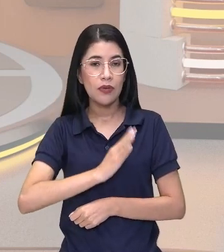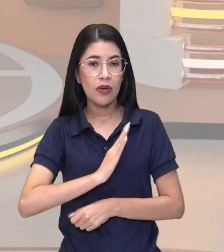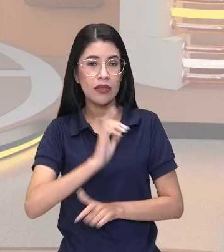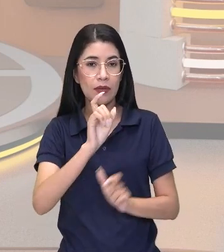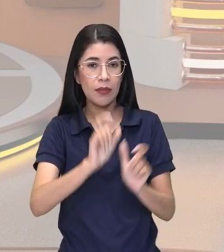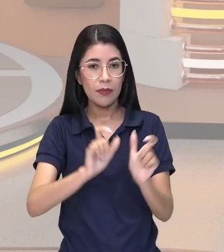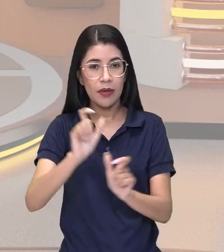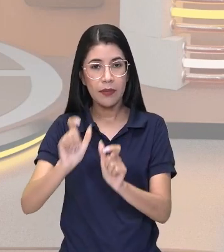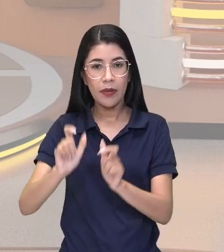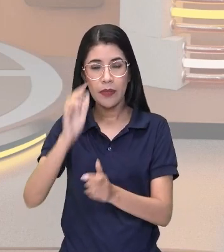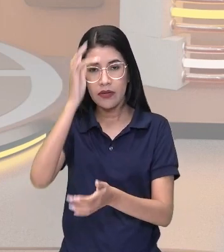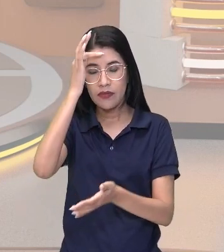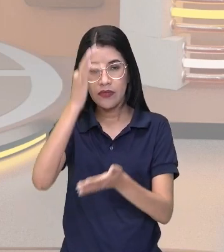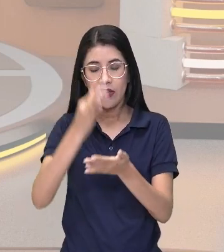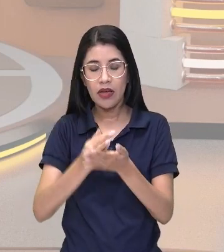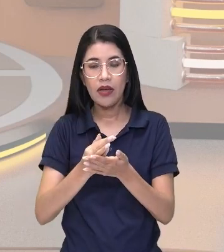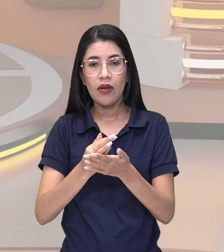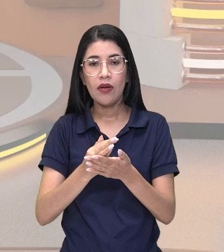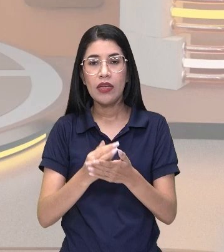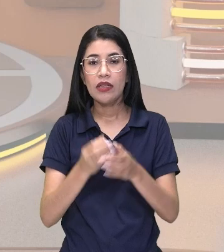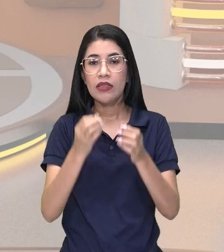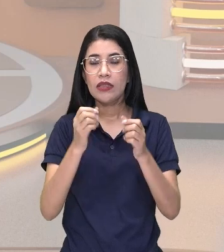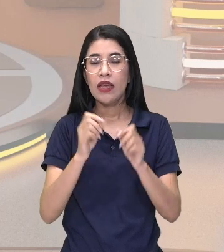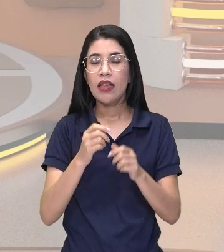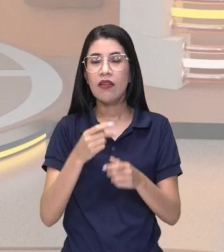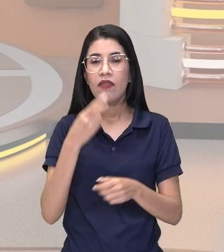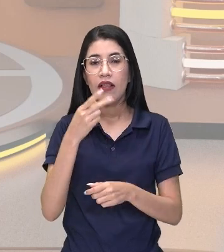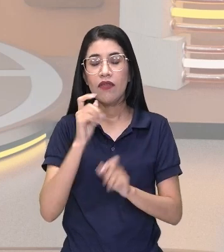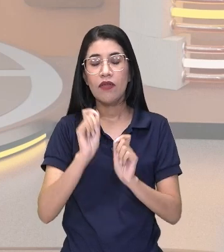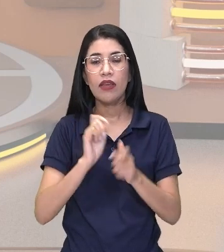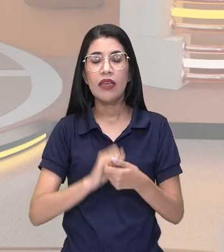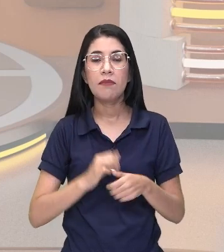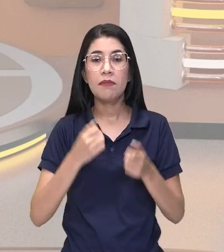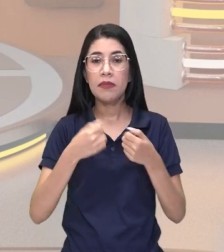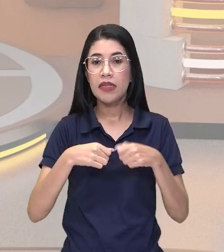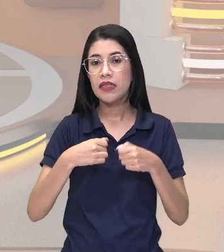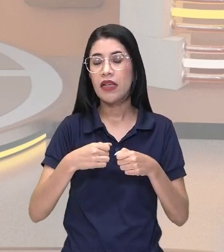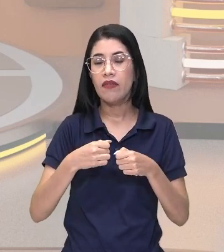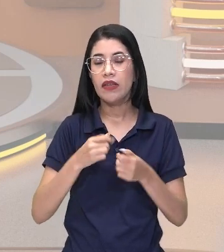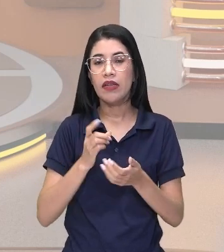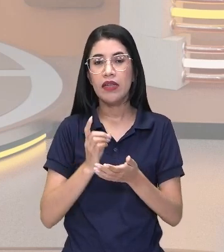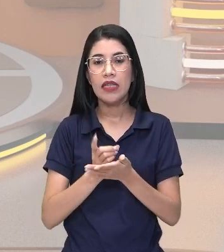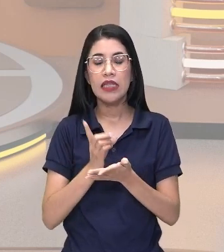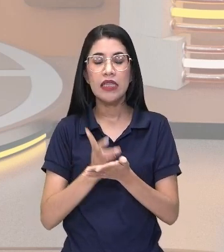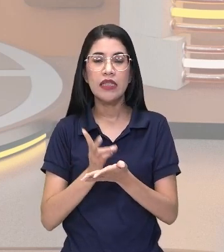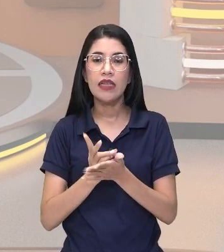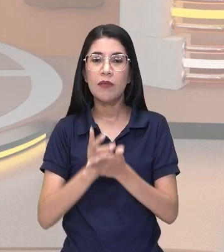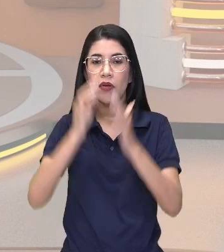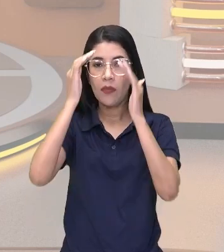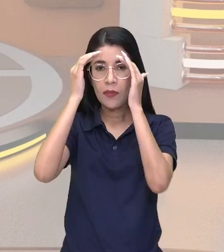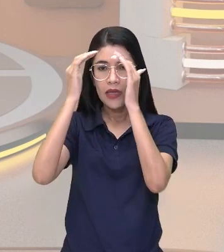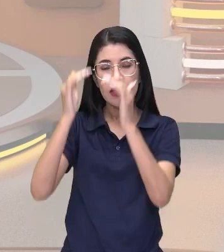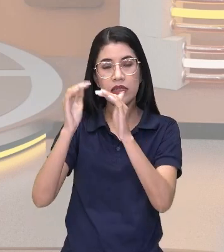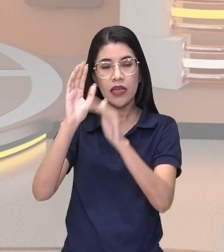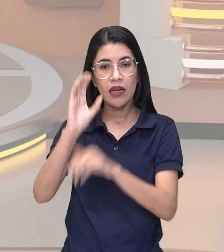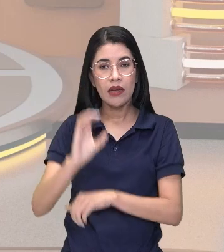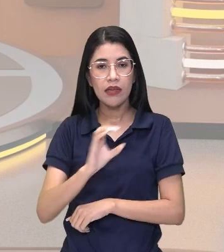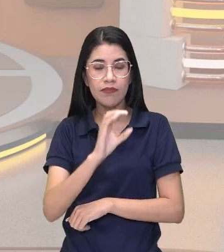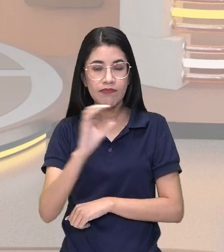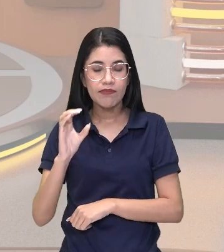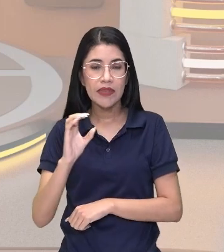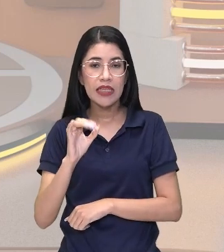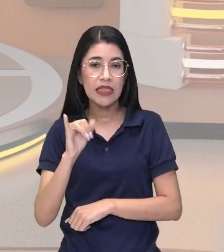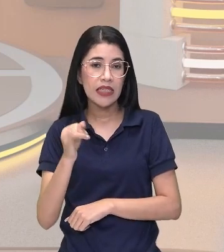a alegação de que você deve fazer o possível e tudo que a igreja está pedindo para você fazer,